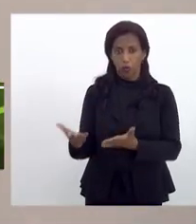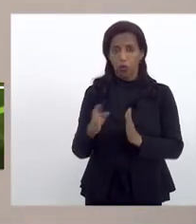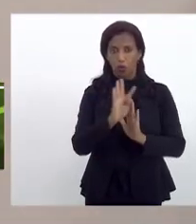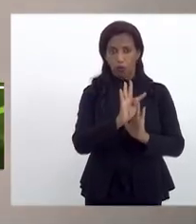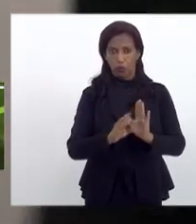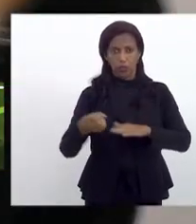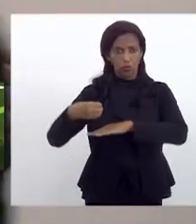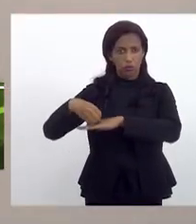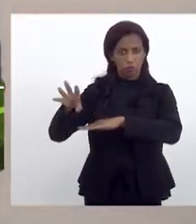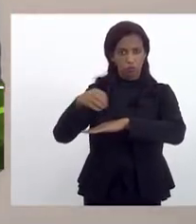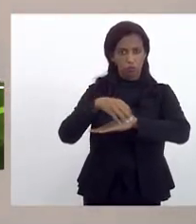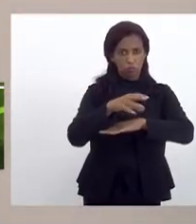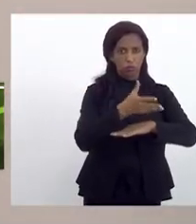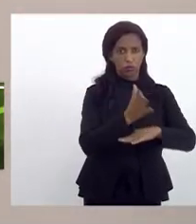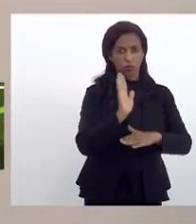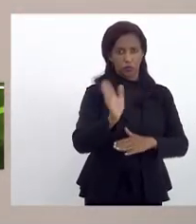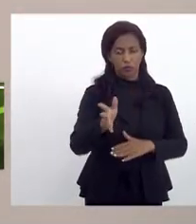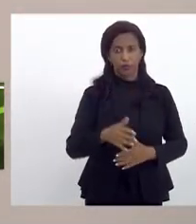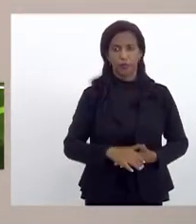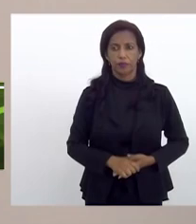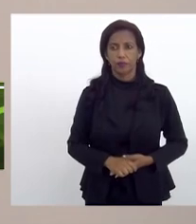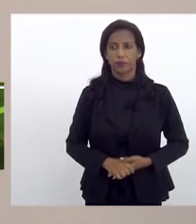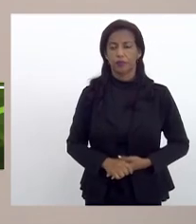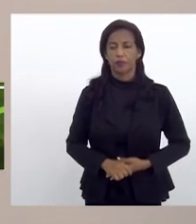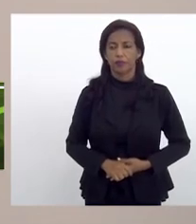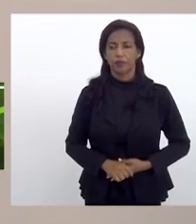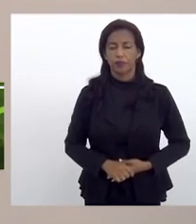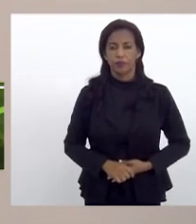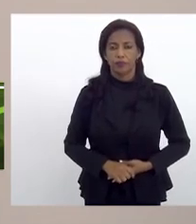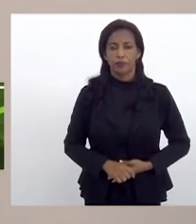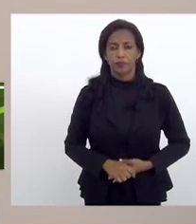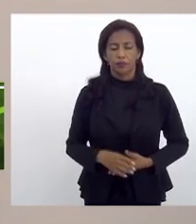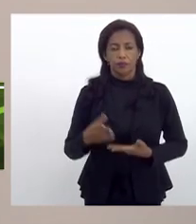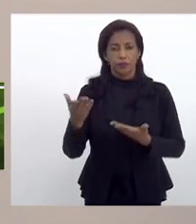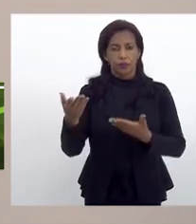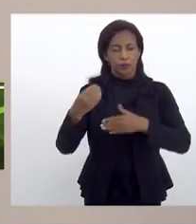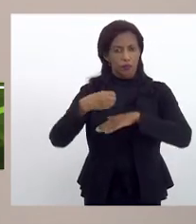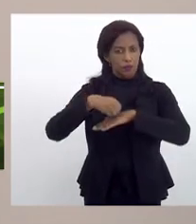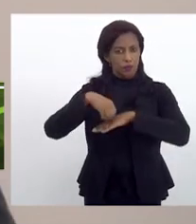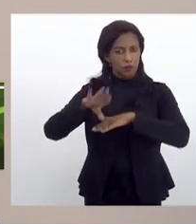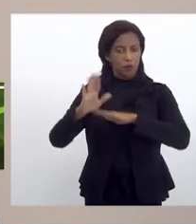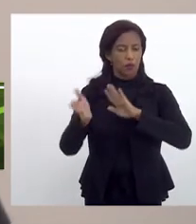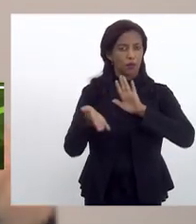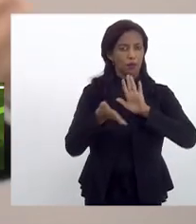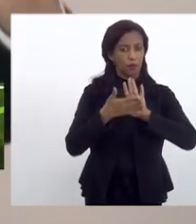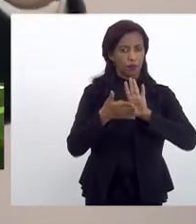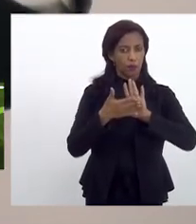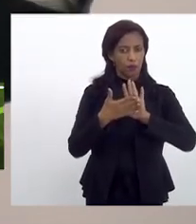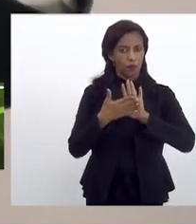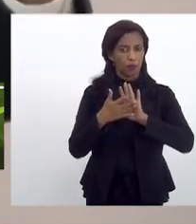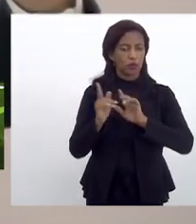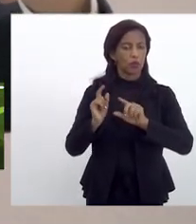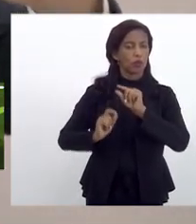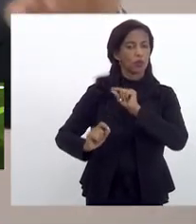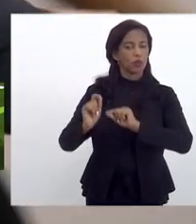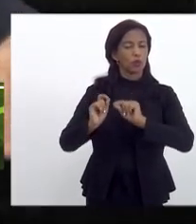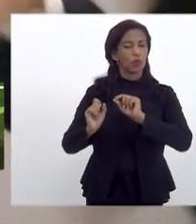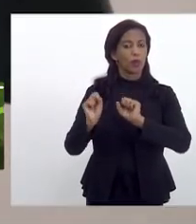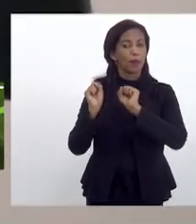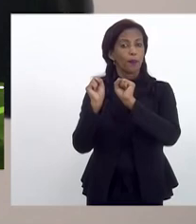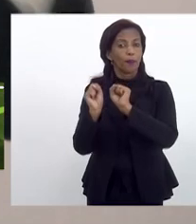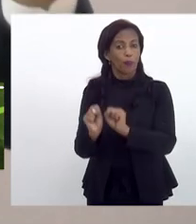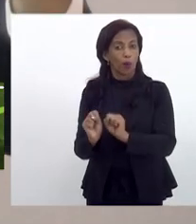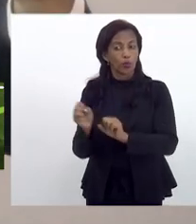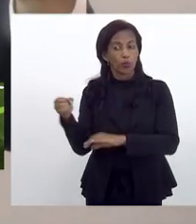encaminhado Foi nessa linha, presidente Vossa Excelência Encaminha uma proposta A respeito Do que poderá Para